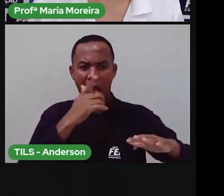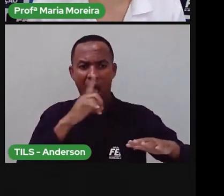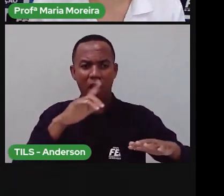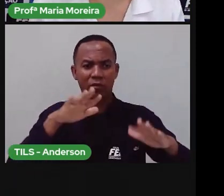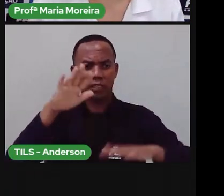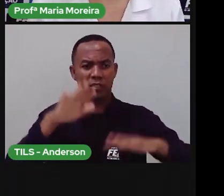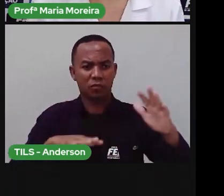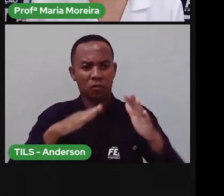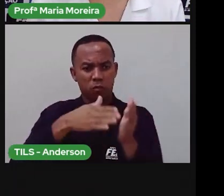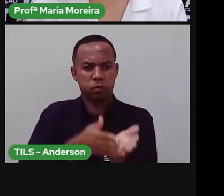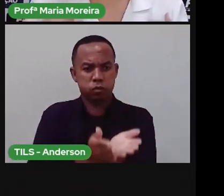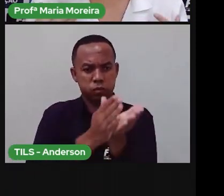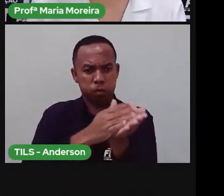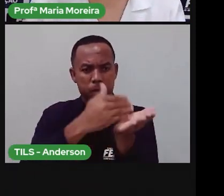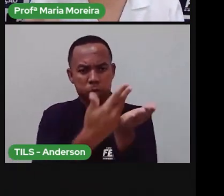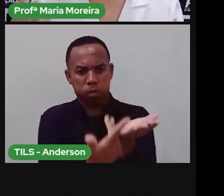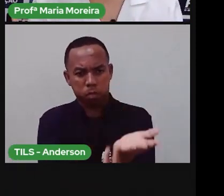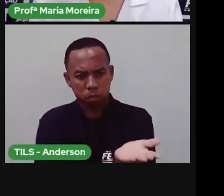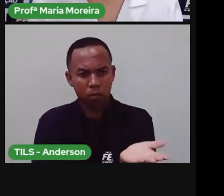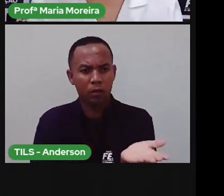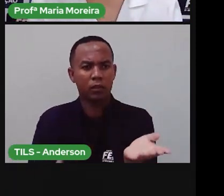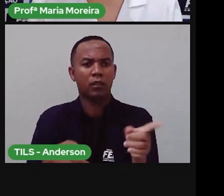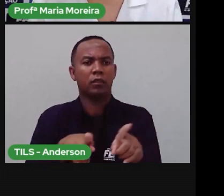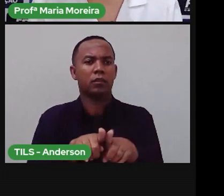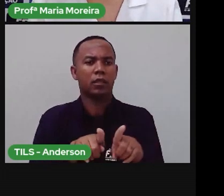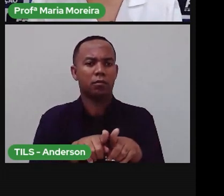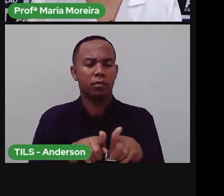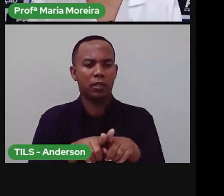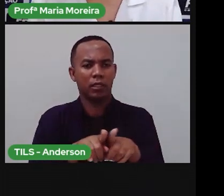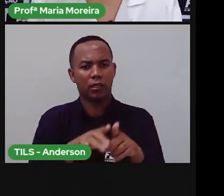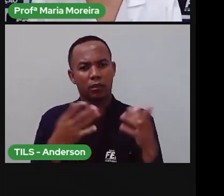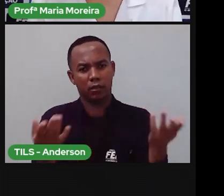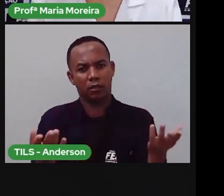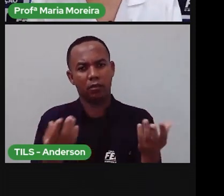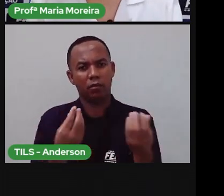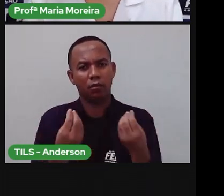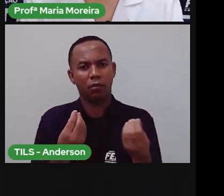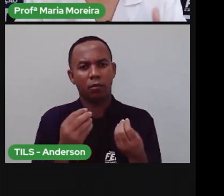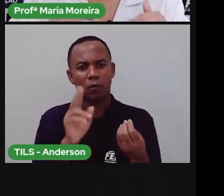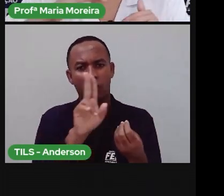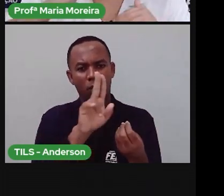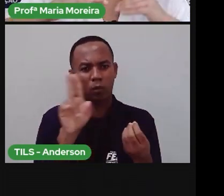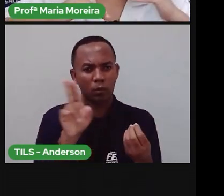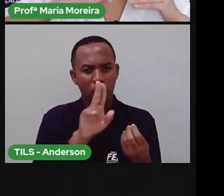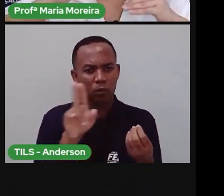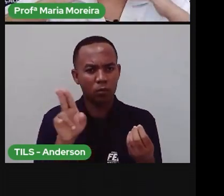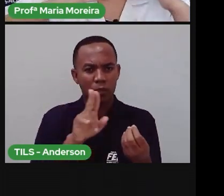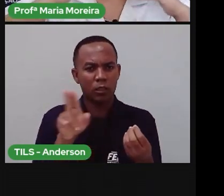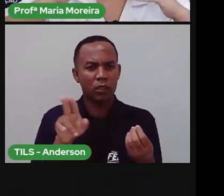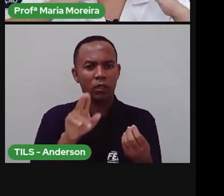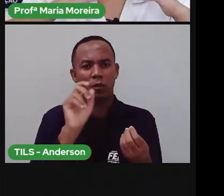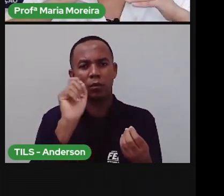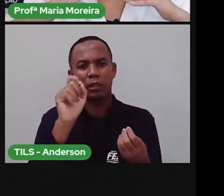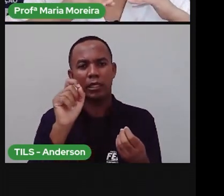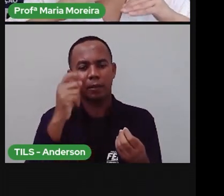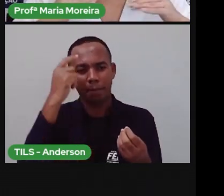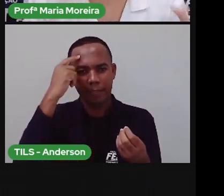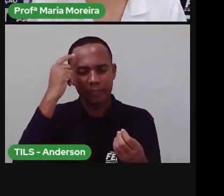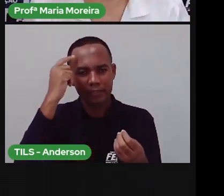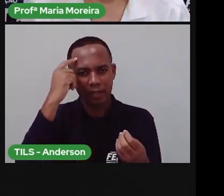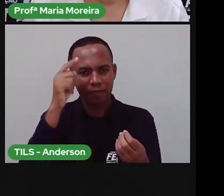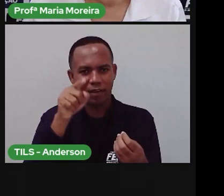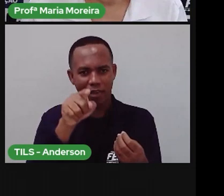perdiam, afundavam, e aí resolveram dar o nome desse oceano de Pacífico, que era para ver se assim ele